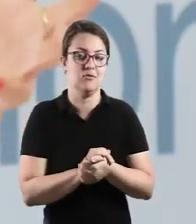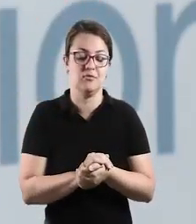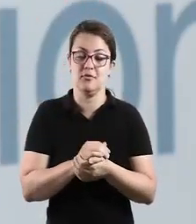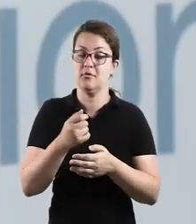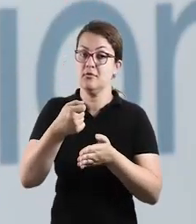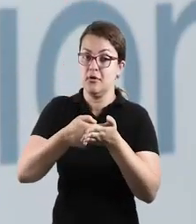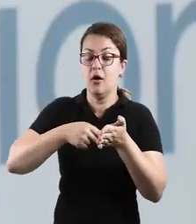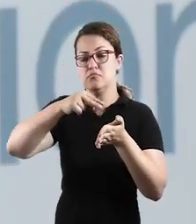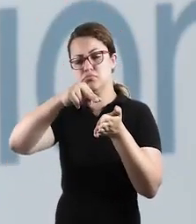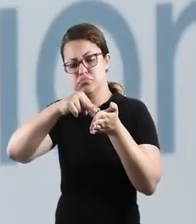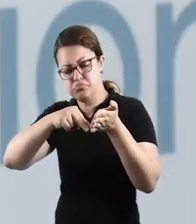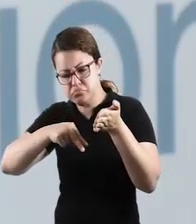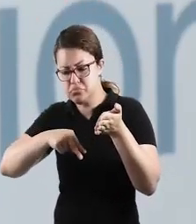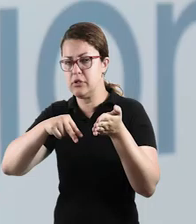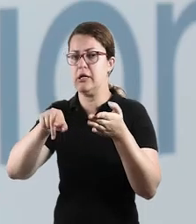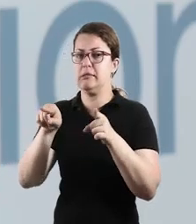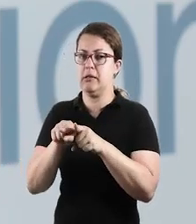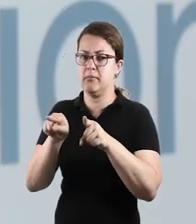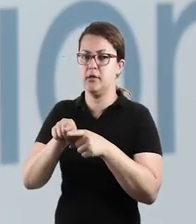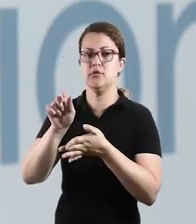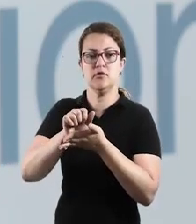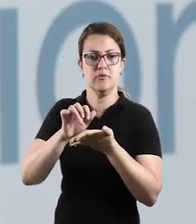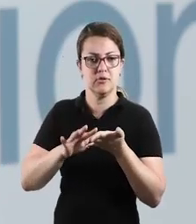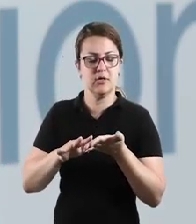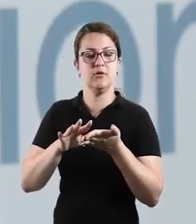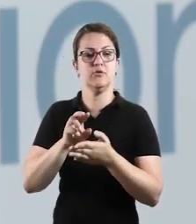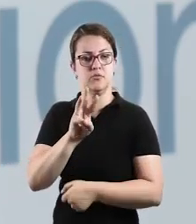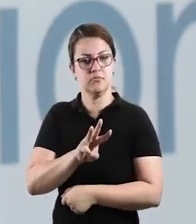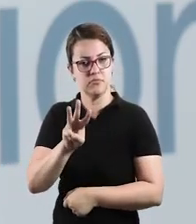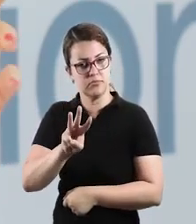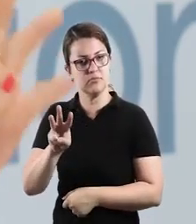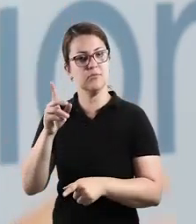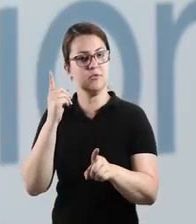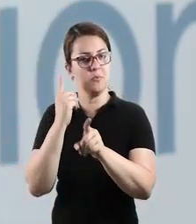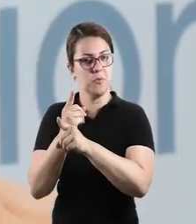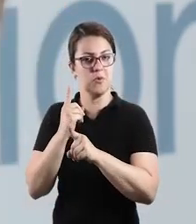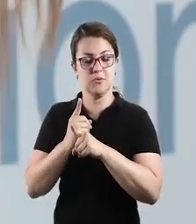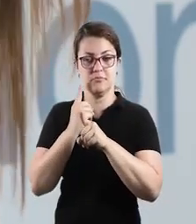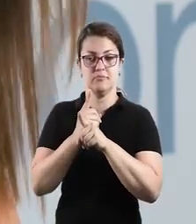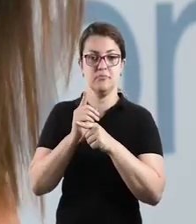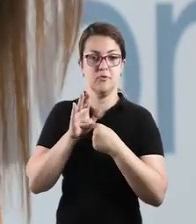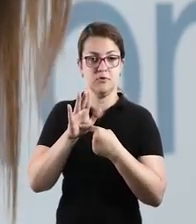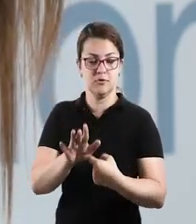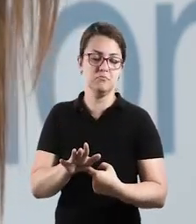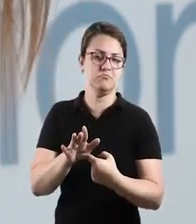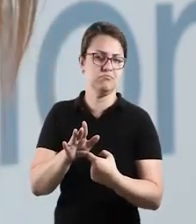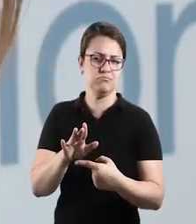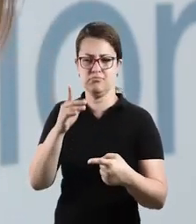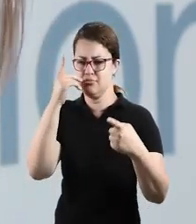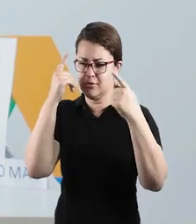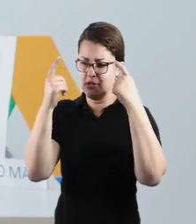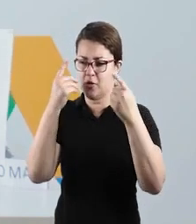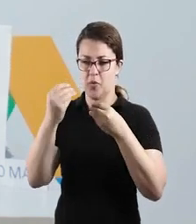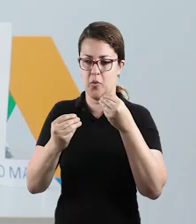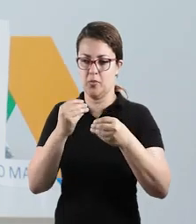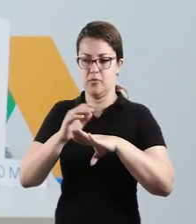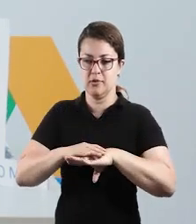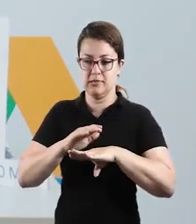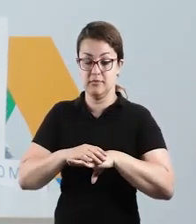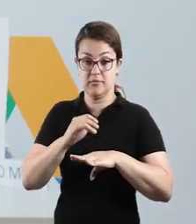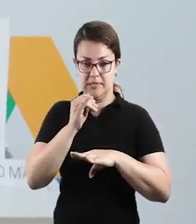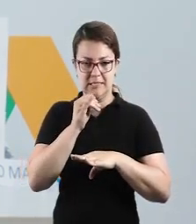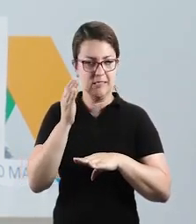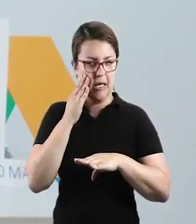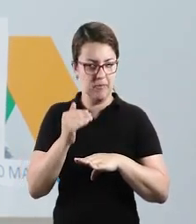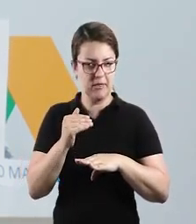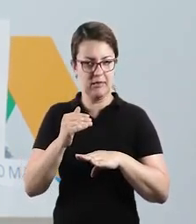história, façam as atividades, né, que se encontram lá no link. E eu trouxe uma delas para vocês terem uma ideia mais ou menos. Olha que legal, essa